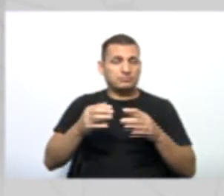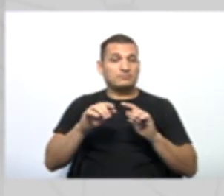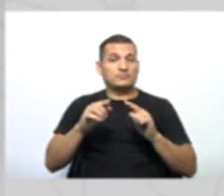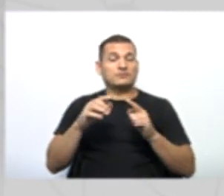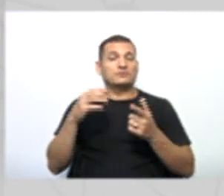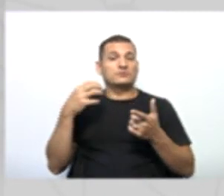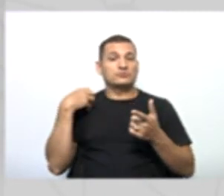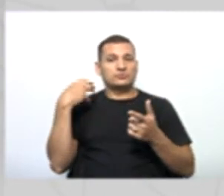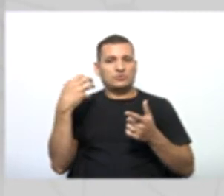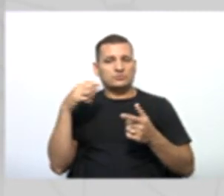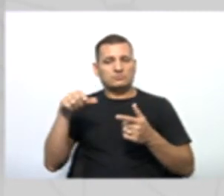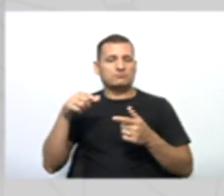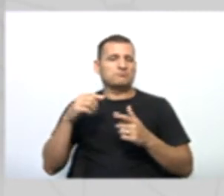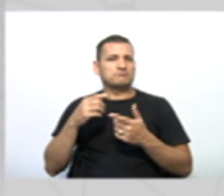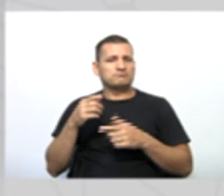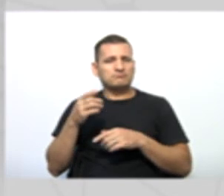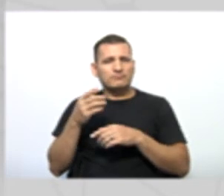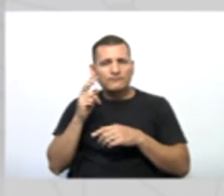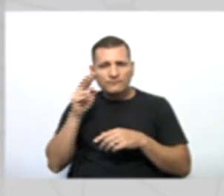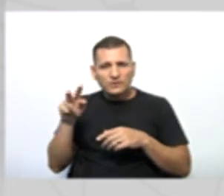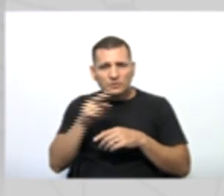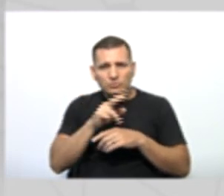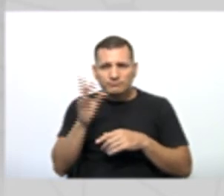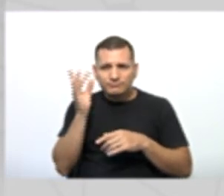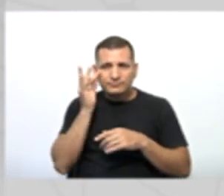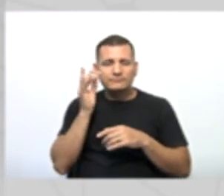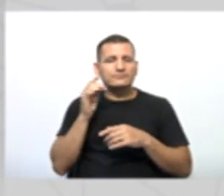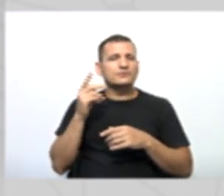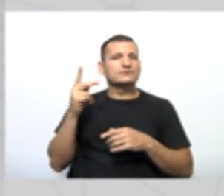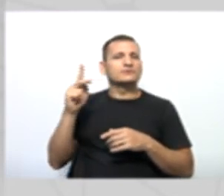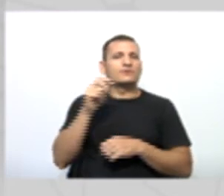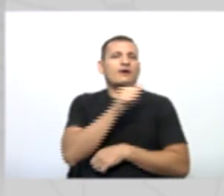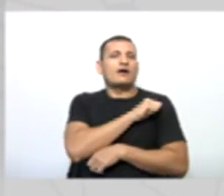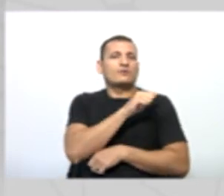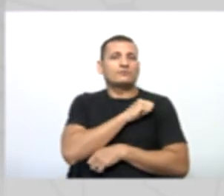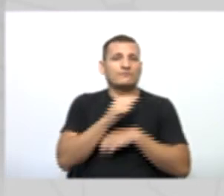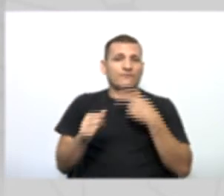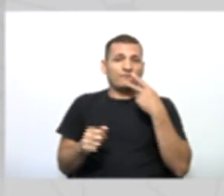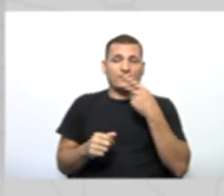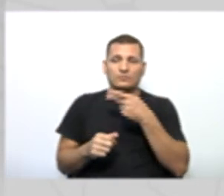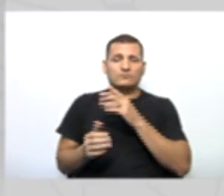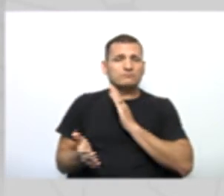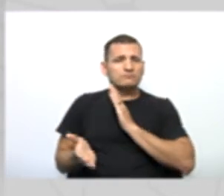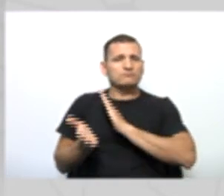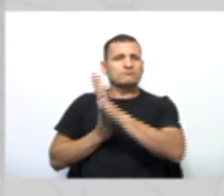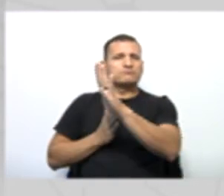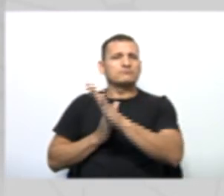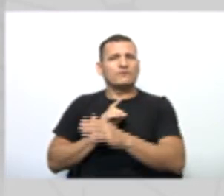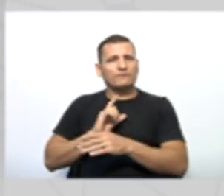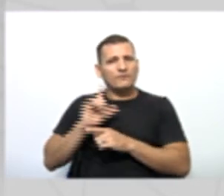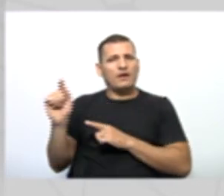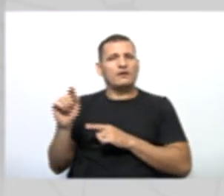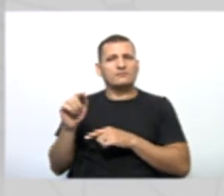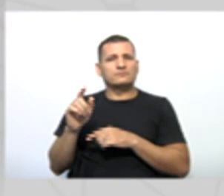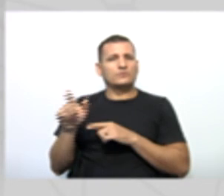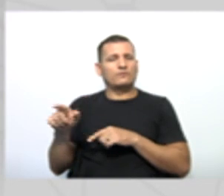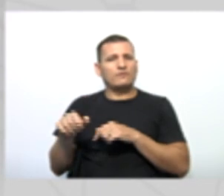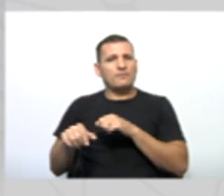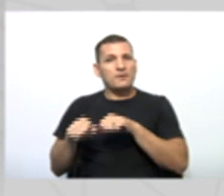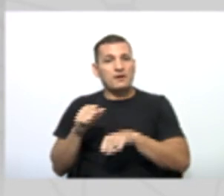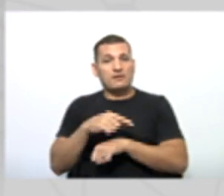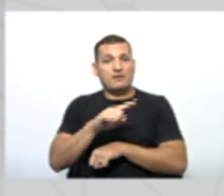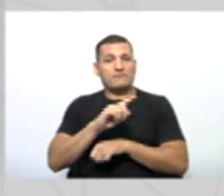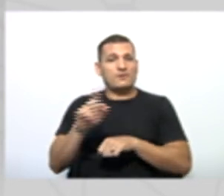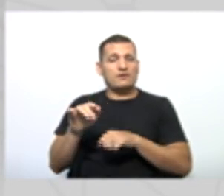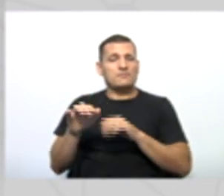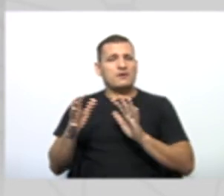na prática. A gente comentou lá que os discípulos dele queriam que ele fugisse da condenação. Mas Sócrates dizia que não, que como